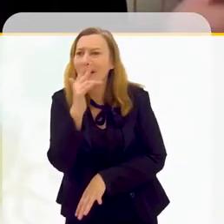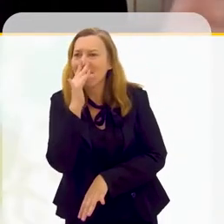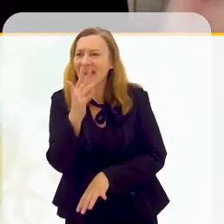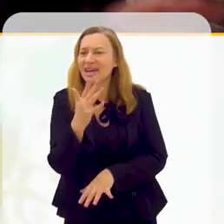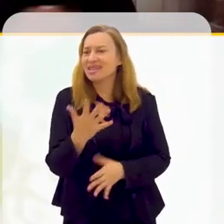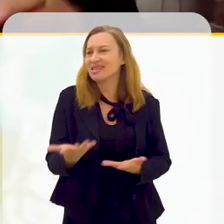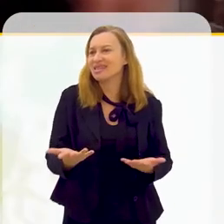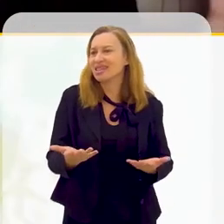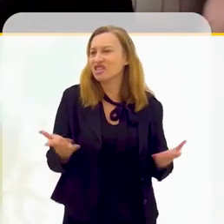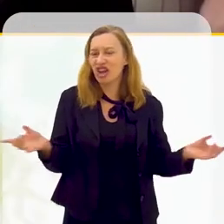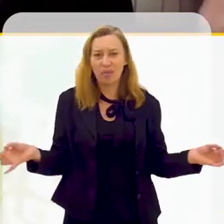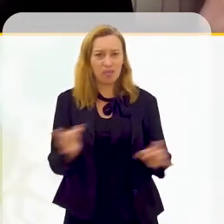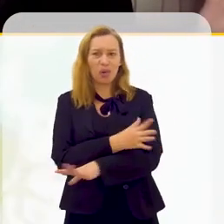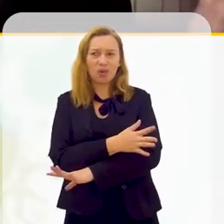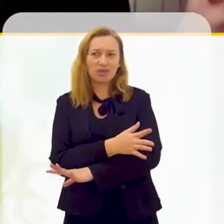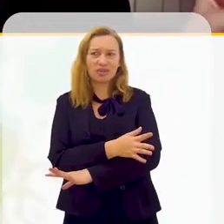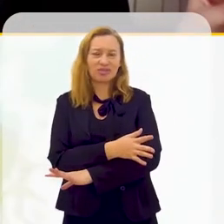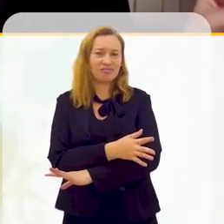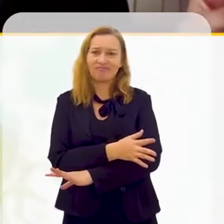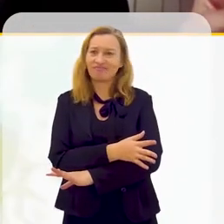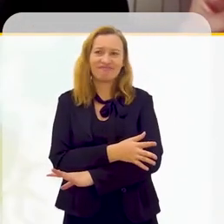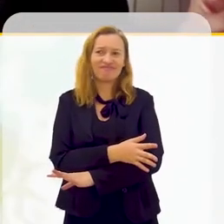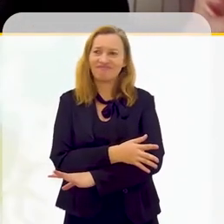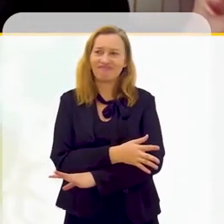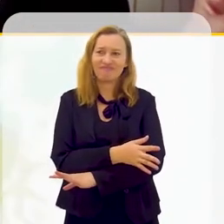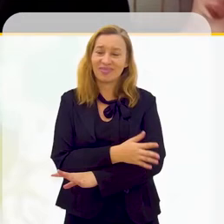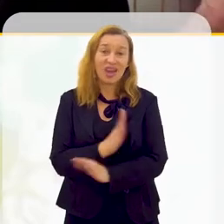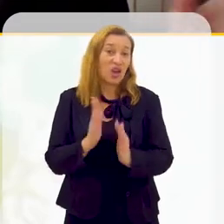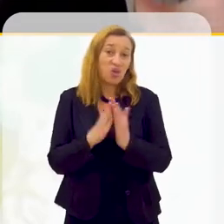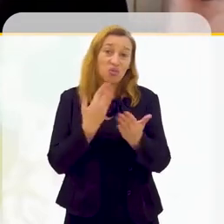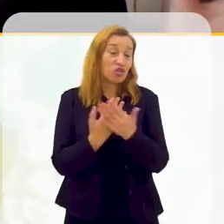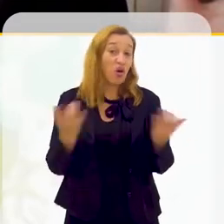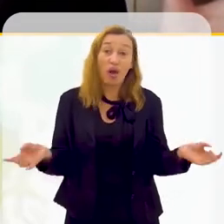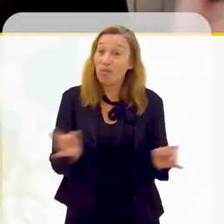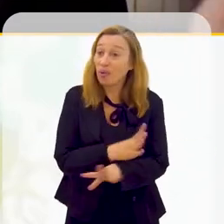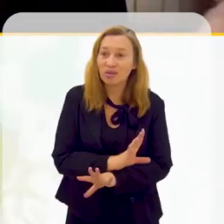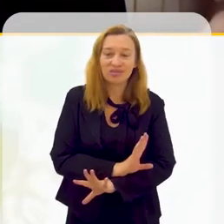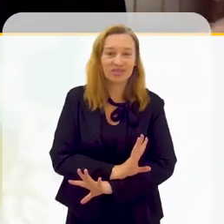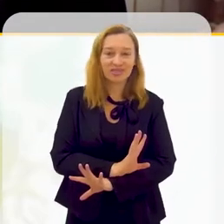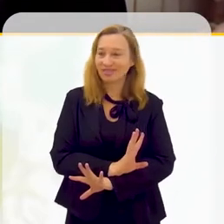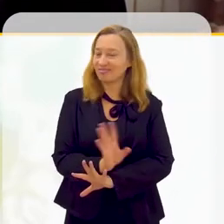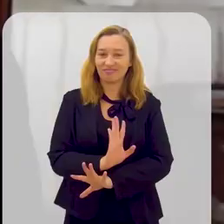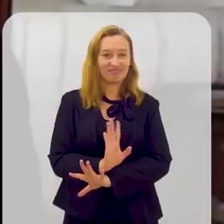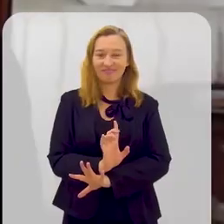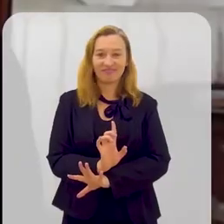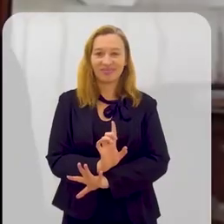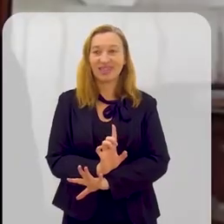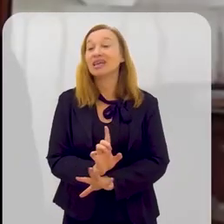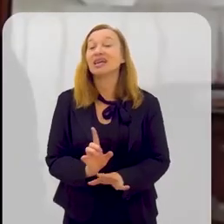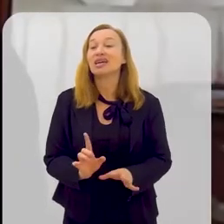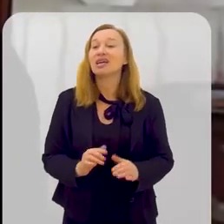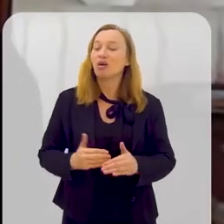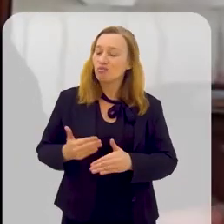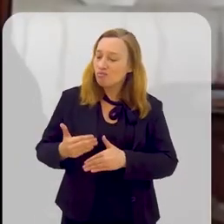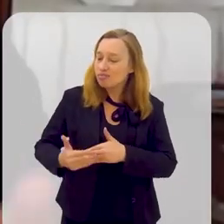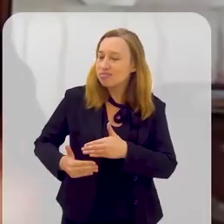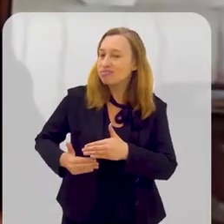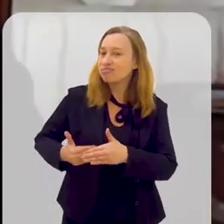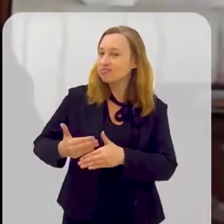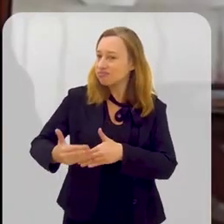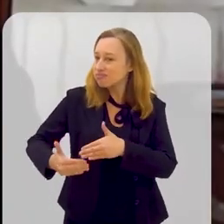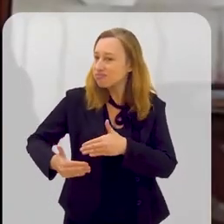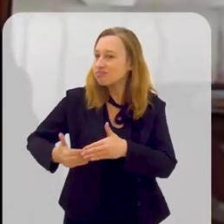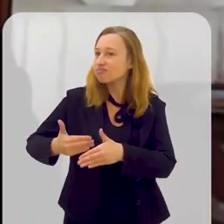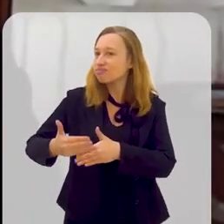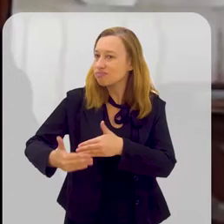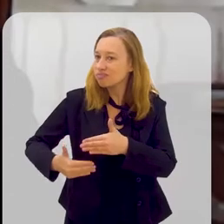inclusividade escola inclusive ela é uma escola incluída não é é